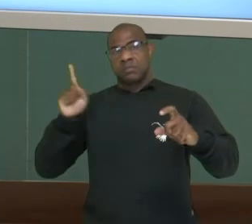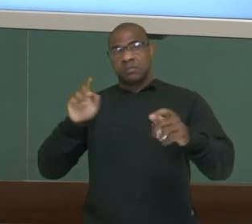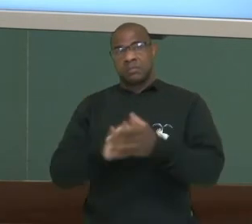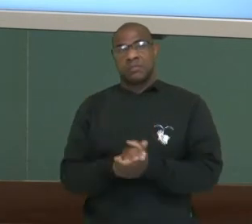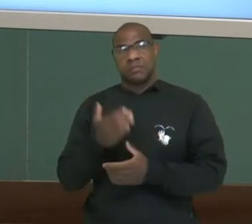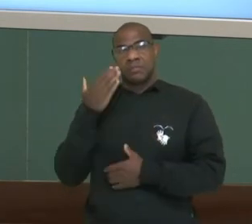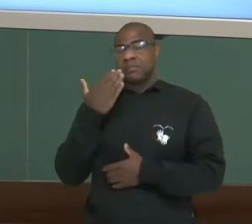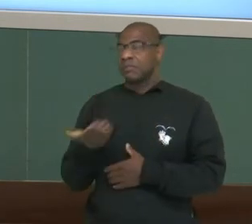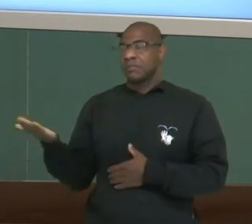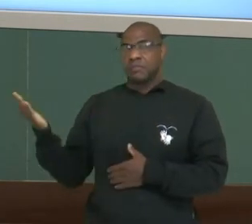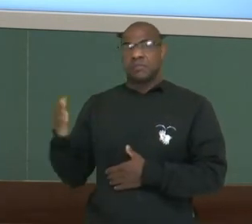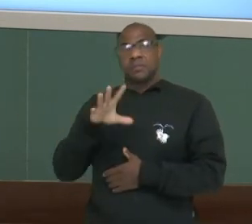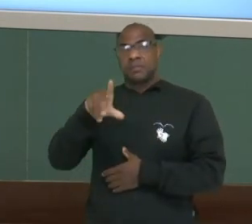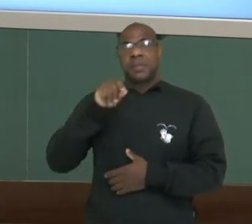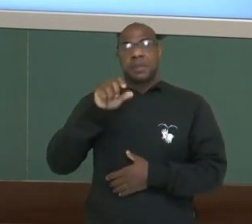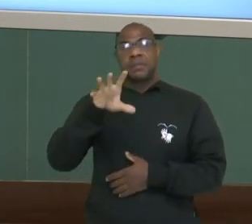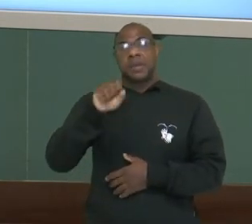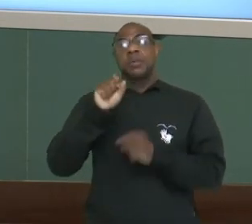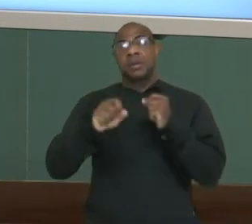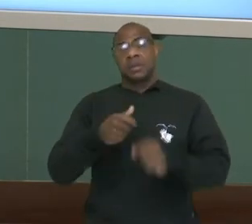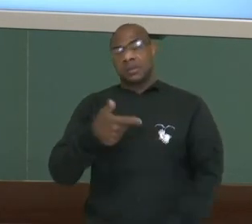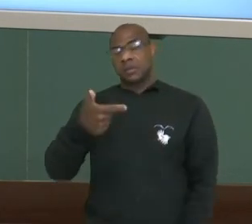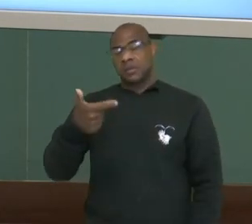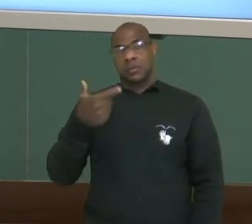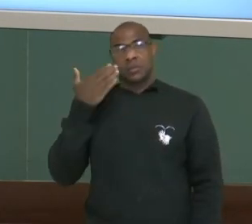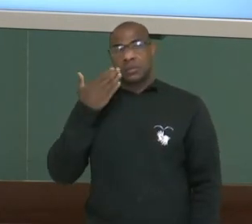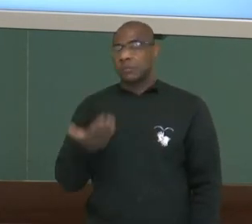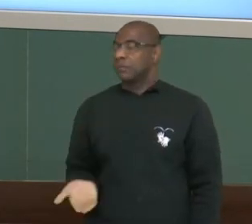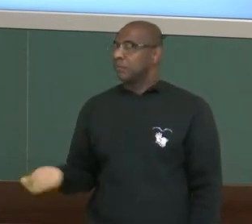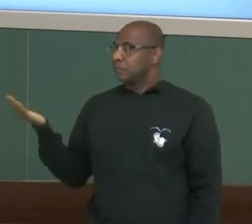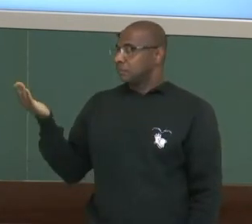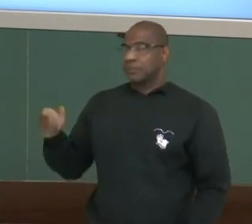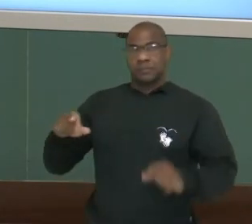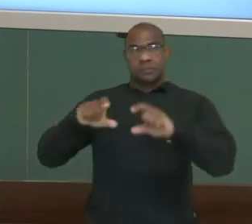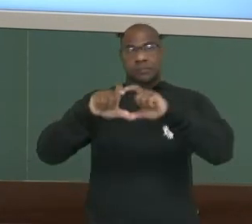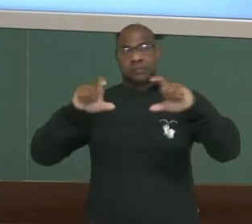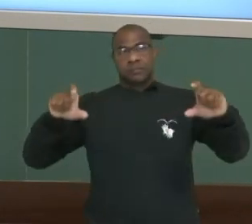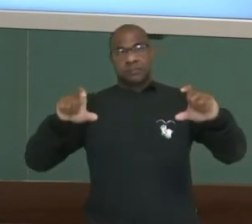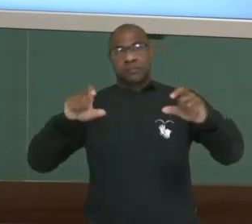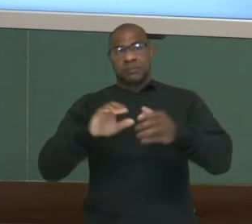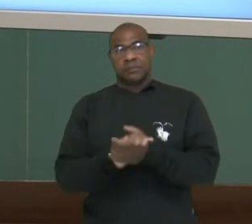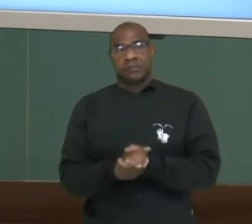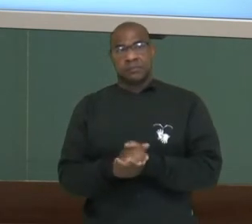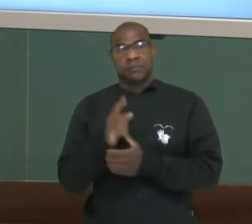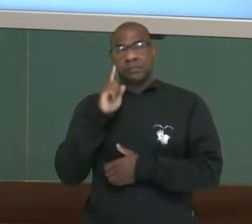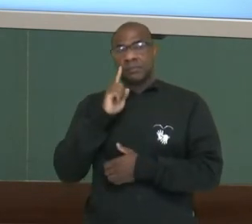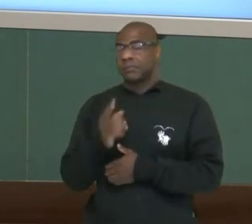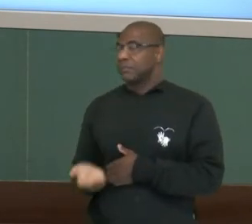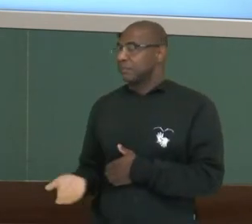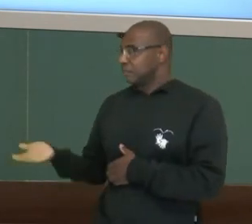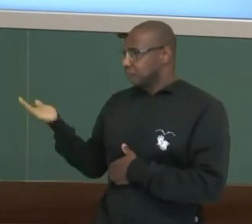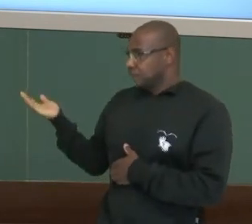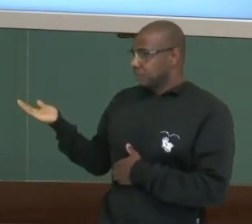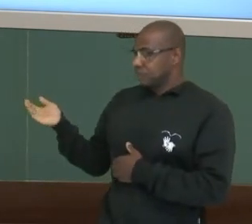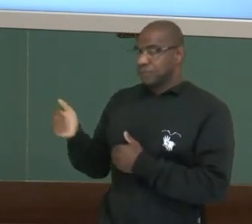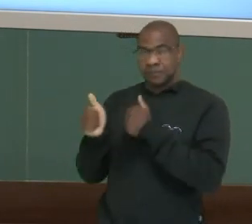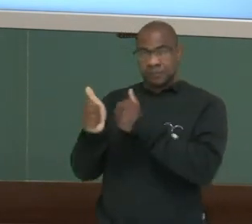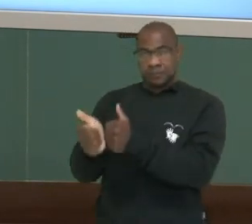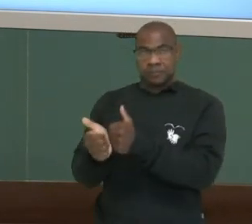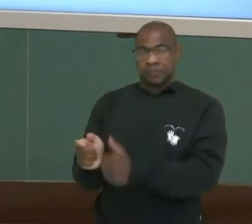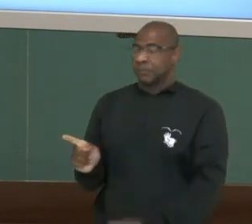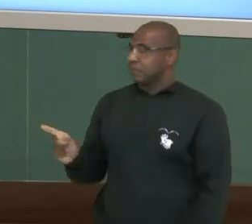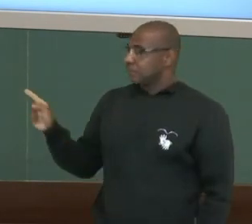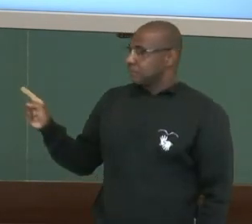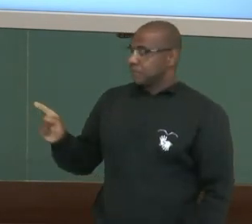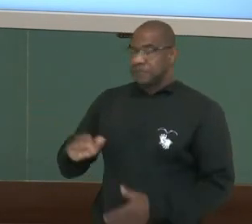aqui na resolução. X mais 3y mais 4 igual a zero. X é igual a 3 vezes o y que a gente